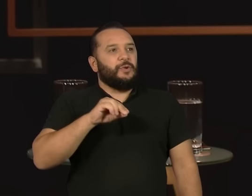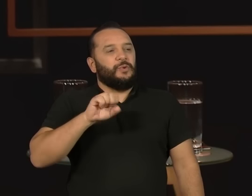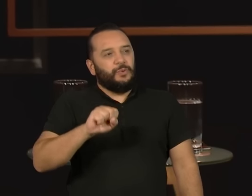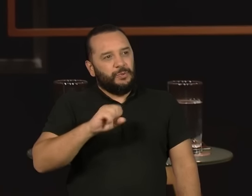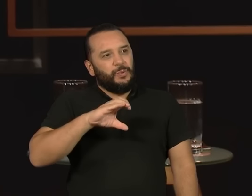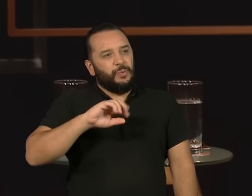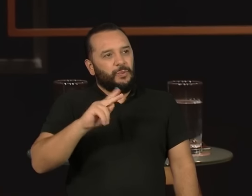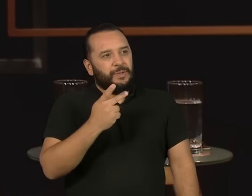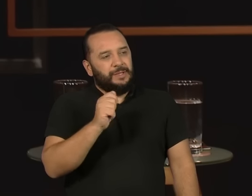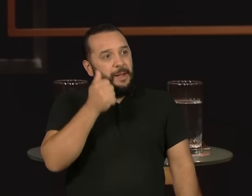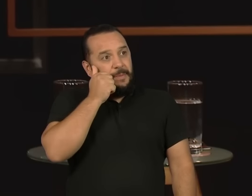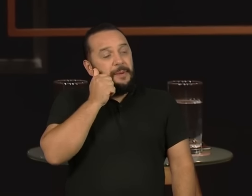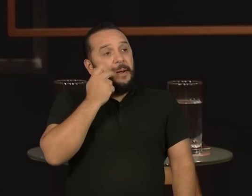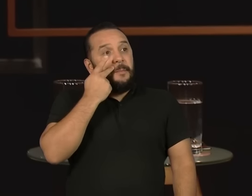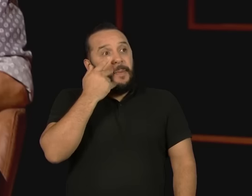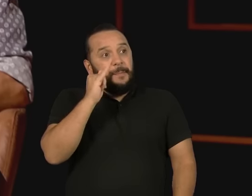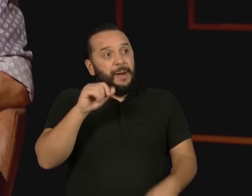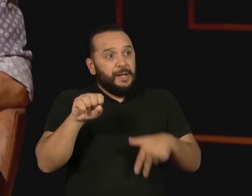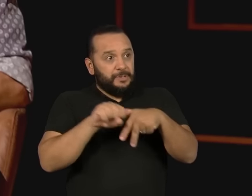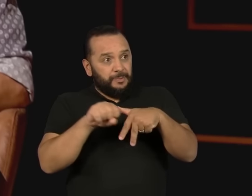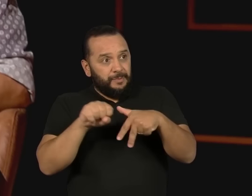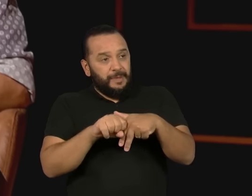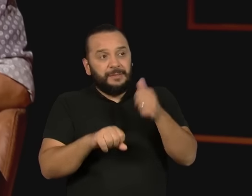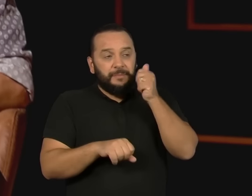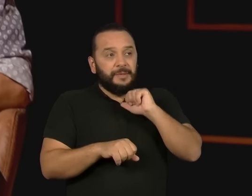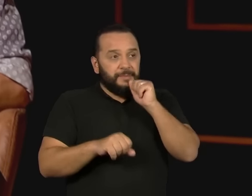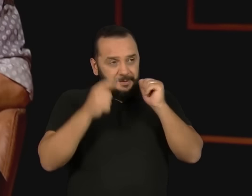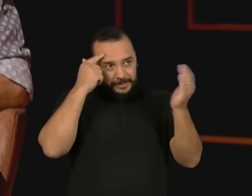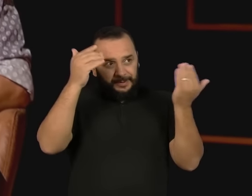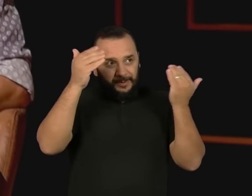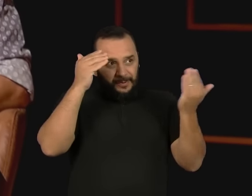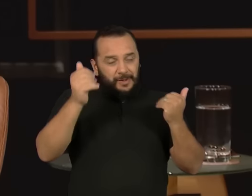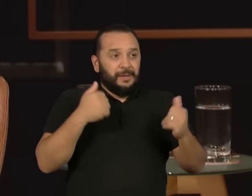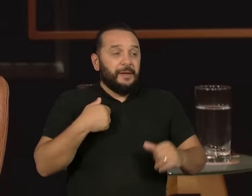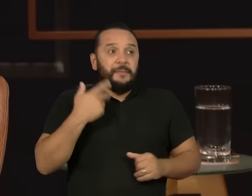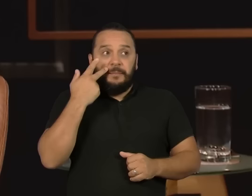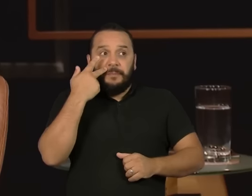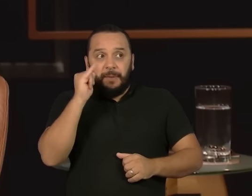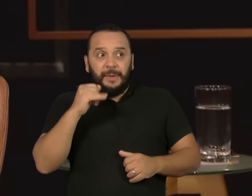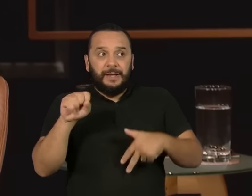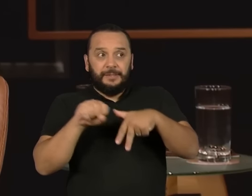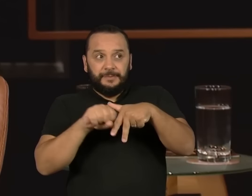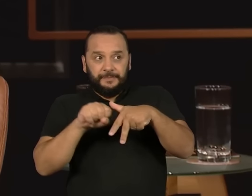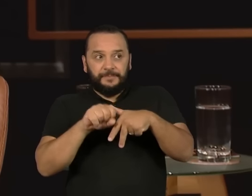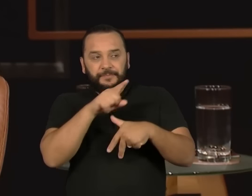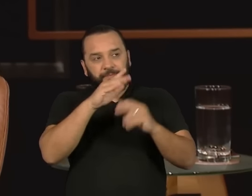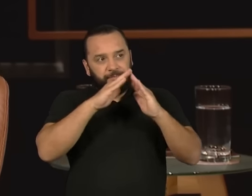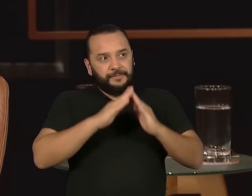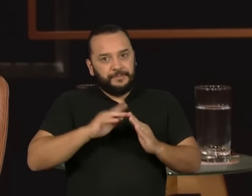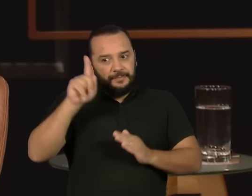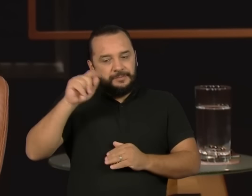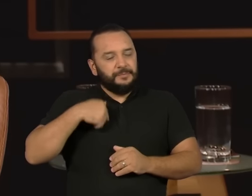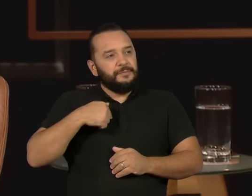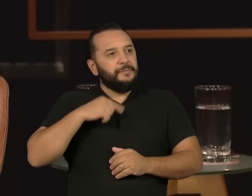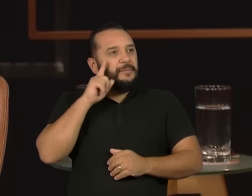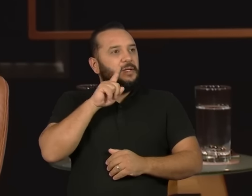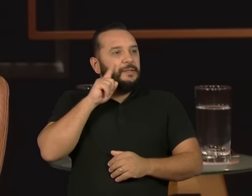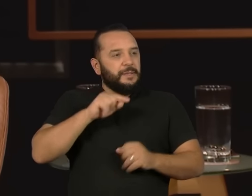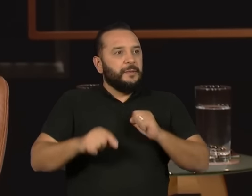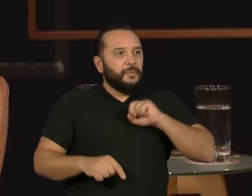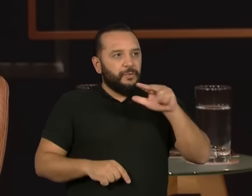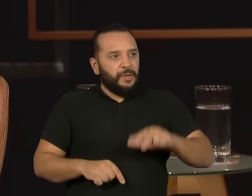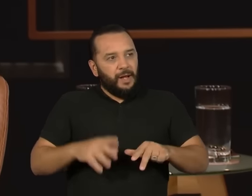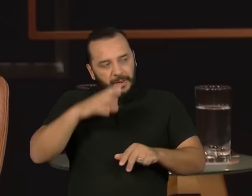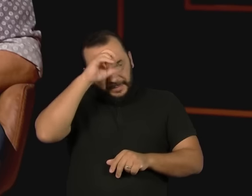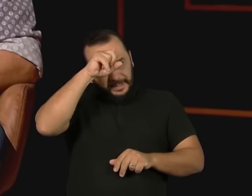diplomata, sua mãe psicóloga. Por conta da profissão do seu pai, você morou nos Estados Unidos, Portugal, foi alfabetizado em